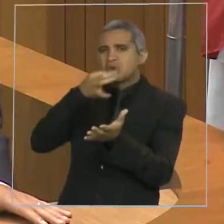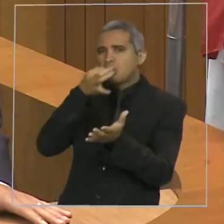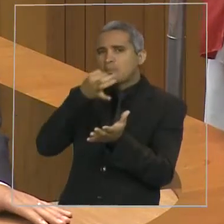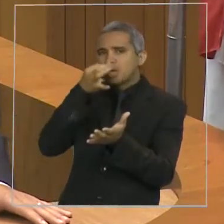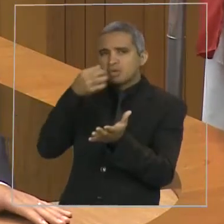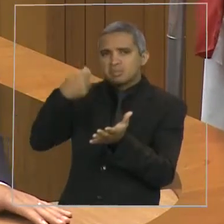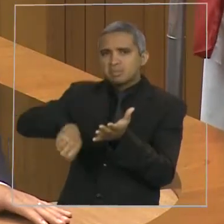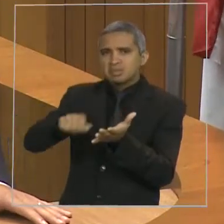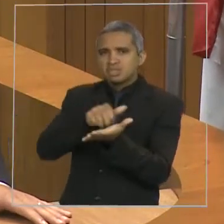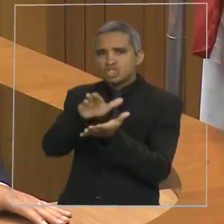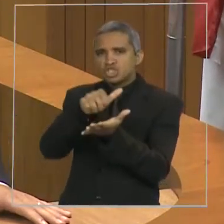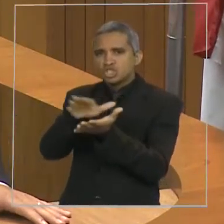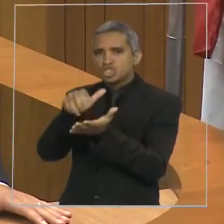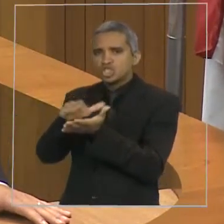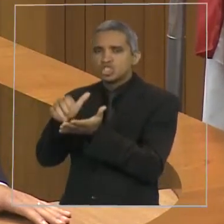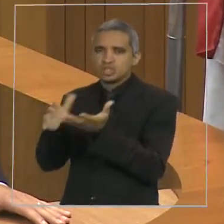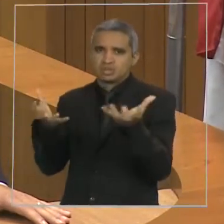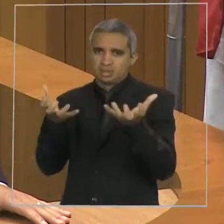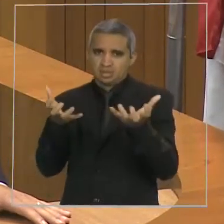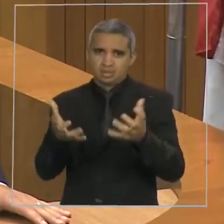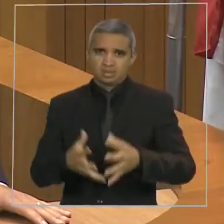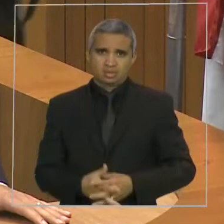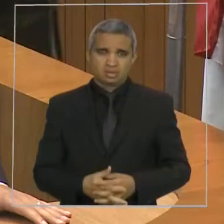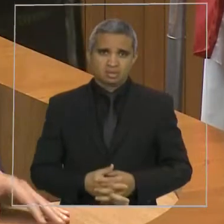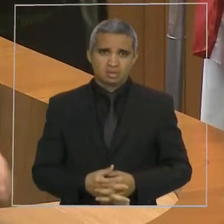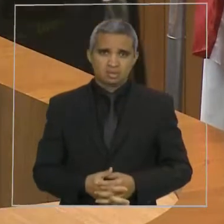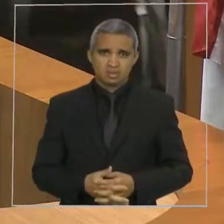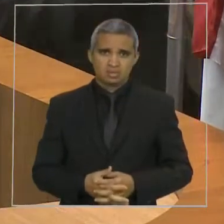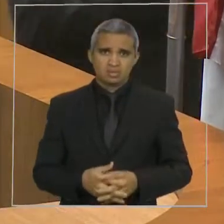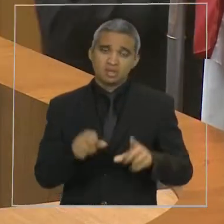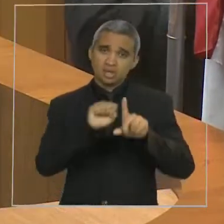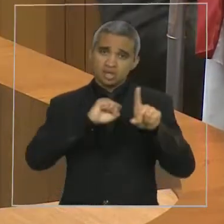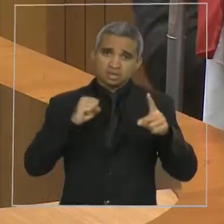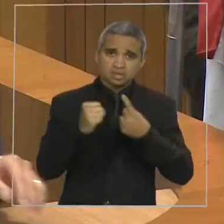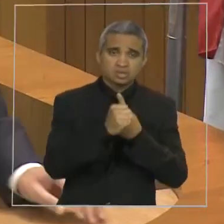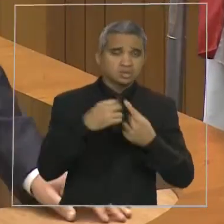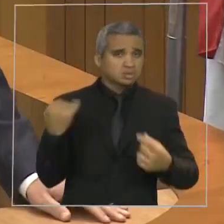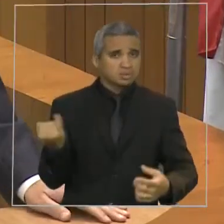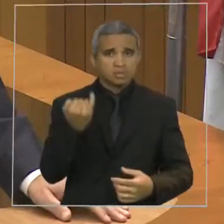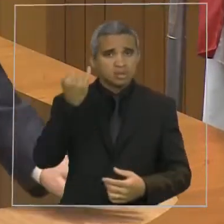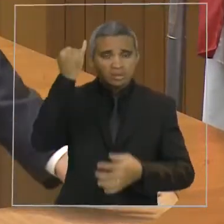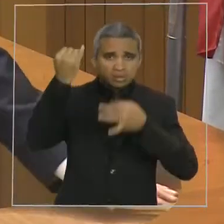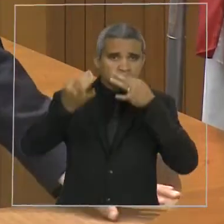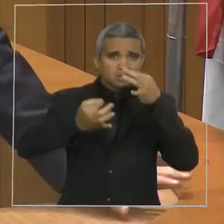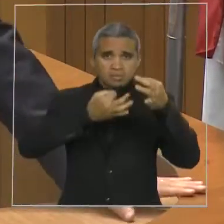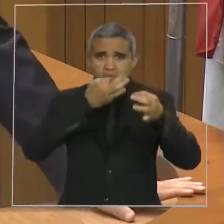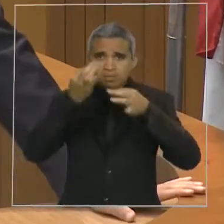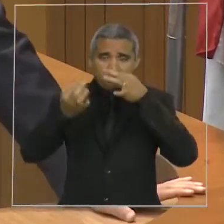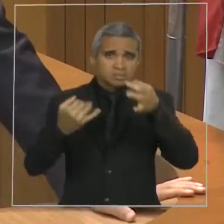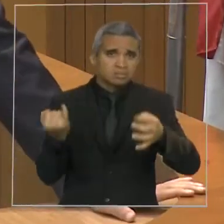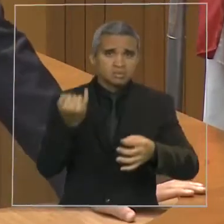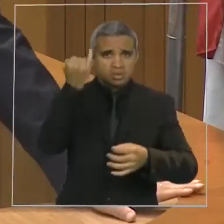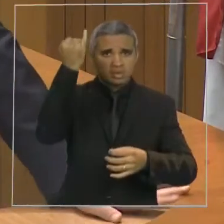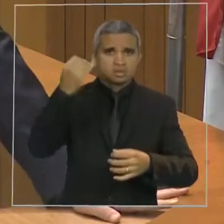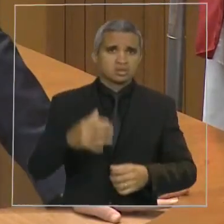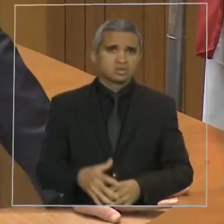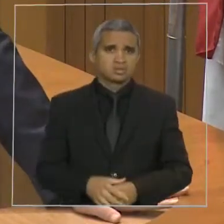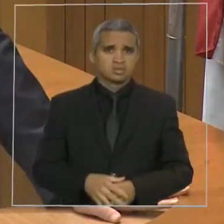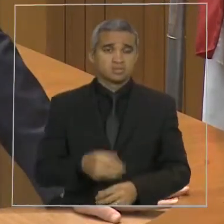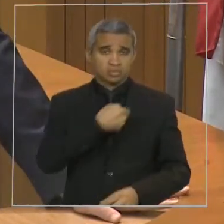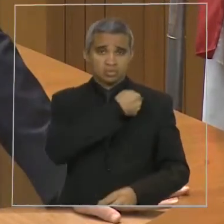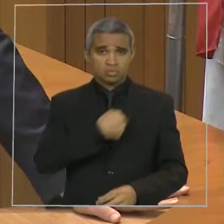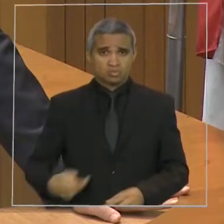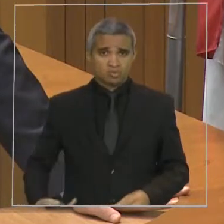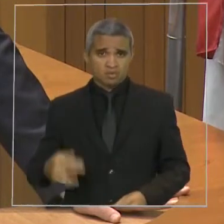sua função, principalmente na aplicação dos recursos públicos. O governador Flávio Dino retirou com a